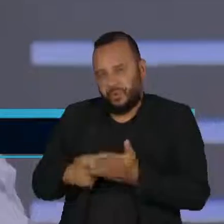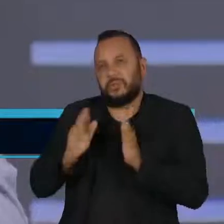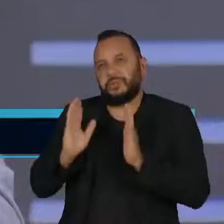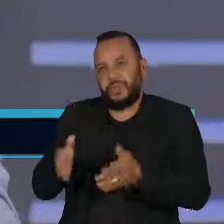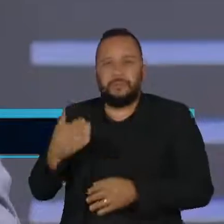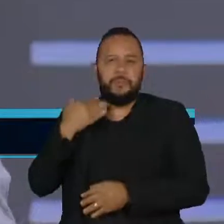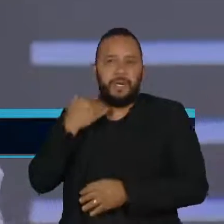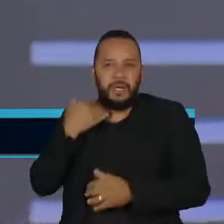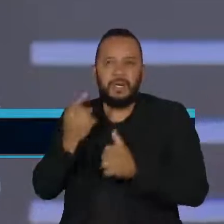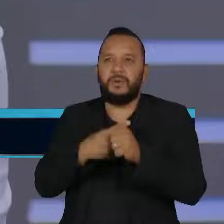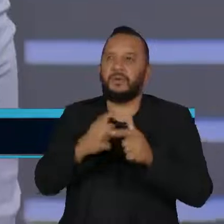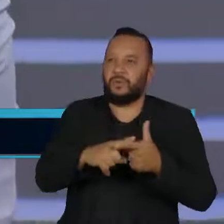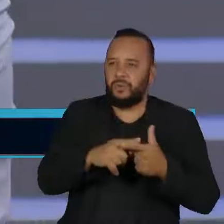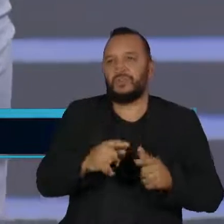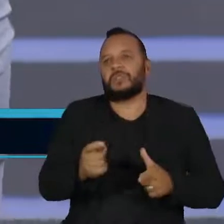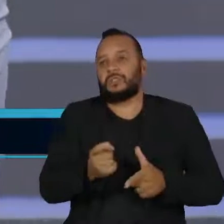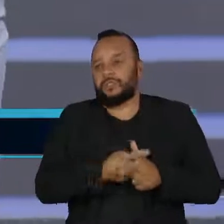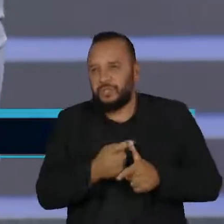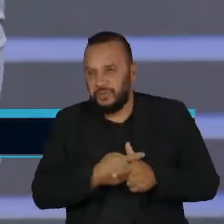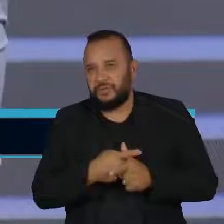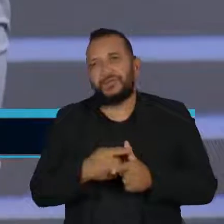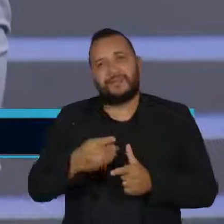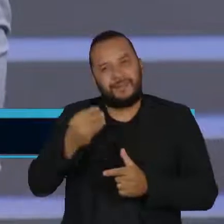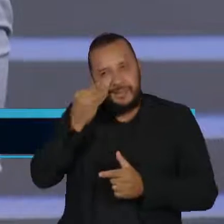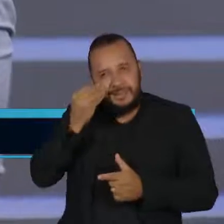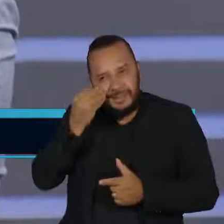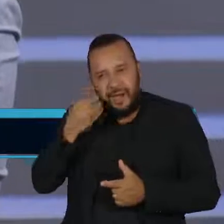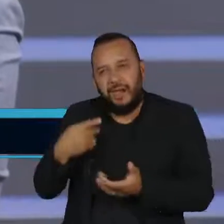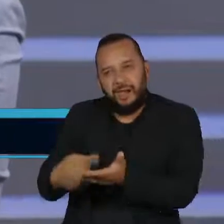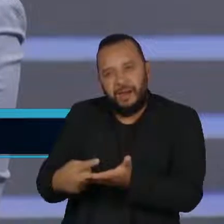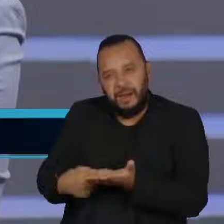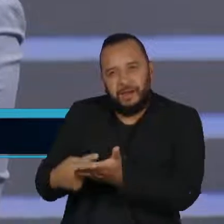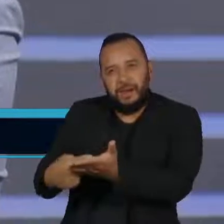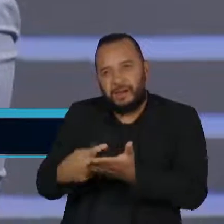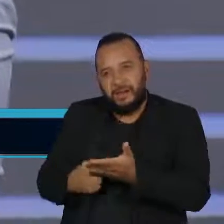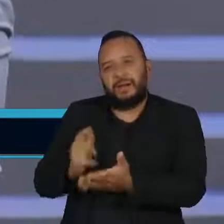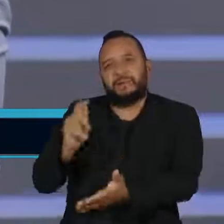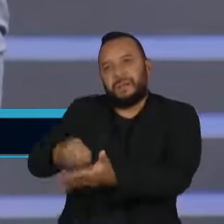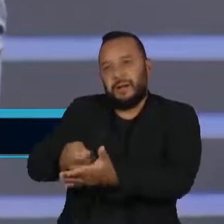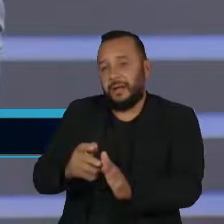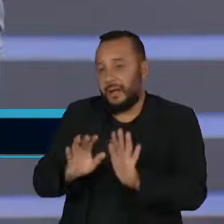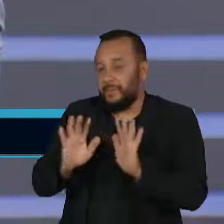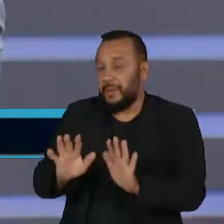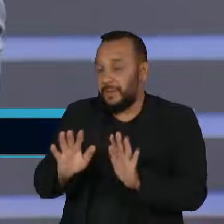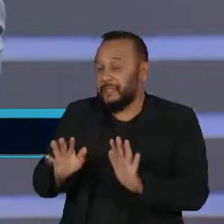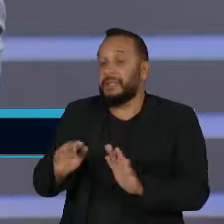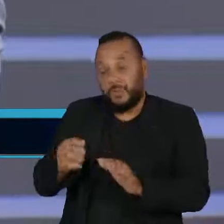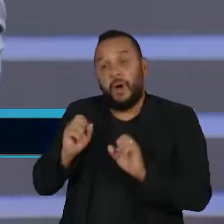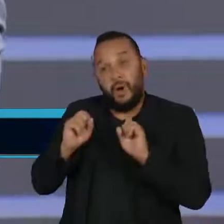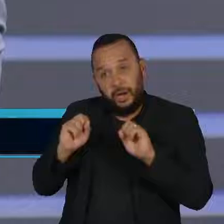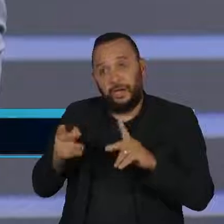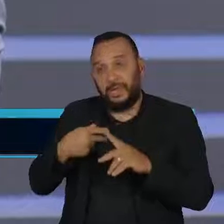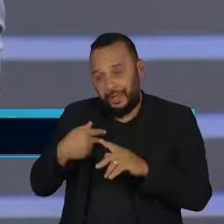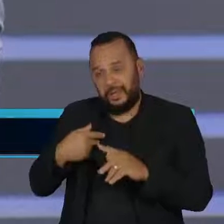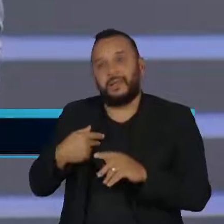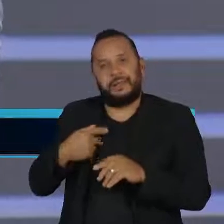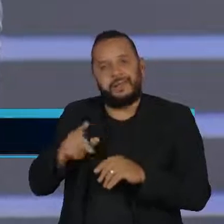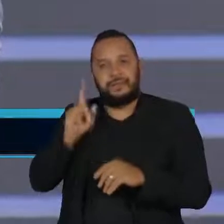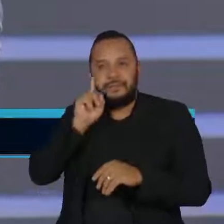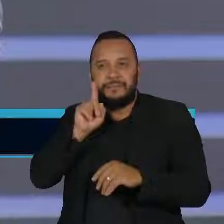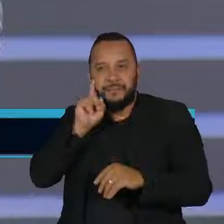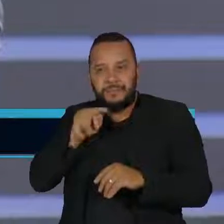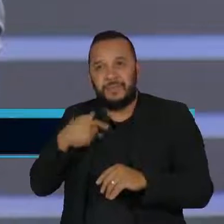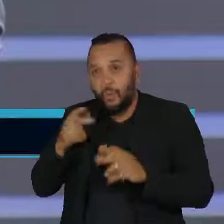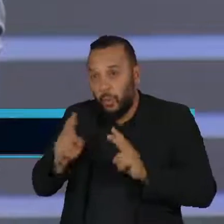bancos, credores, etc., para que ela sobreviva. O que a gente tem que pegar num caso desse não é a sua sobrevivência, mas principalmente o conjunto. Se